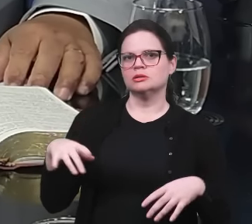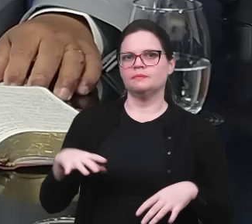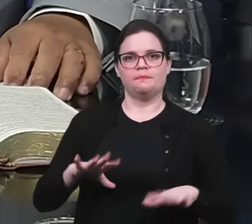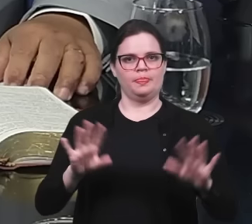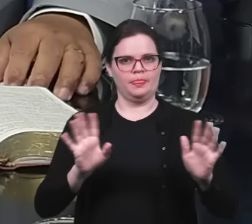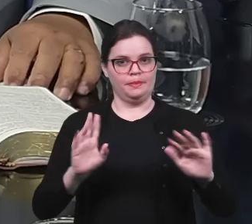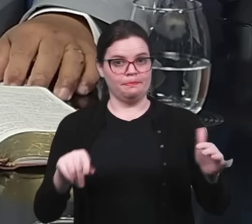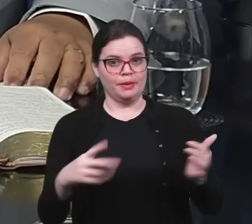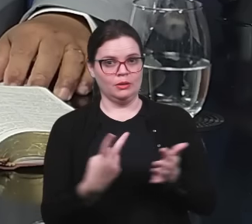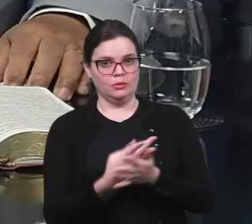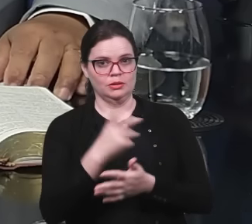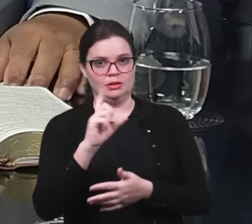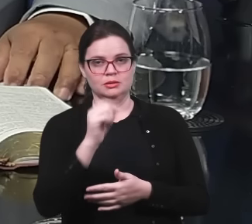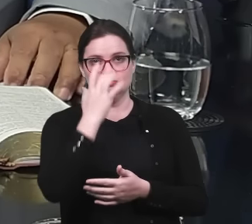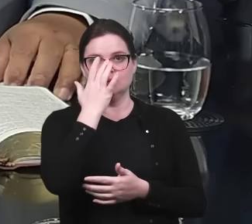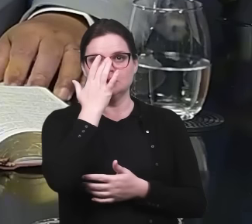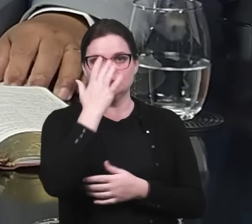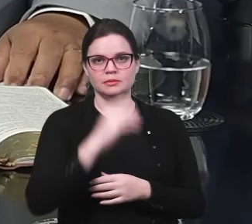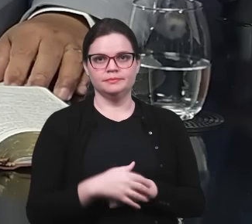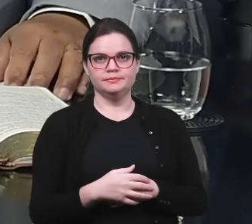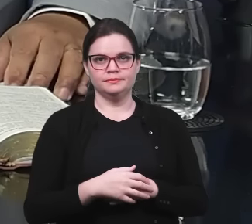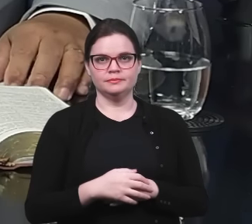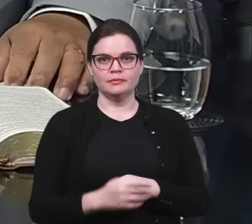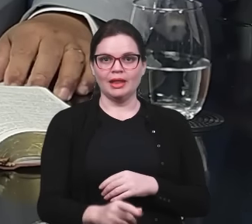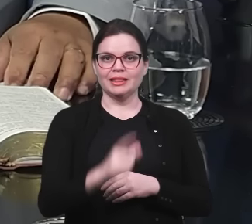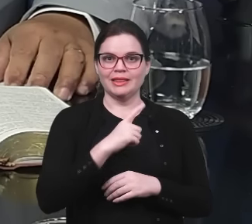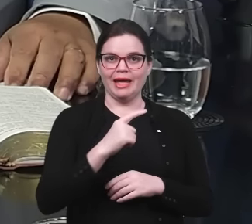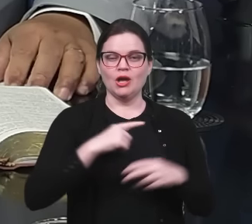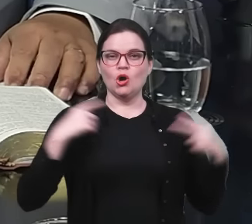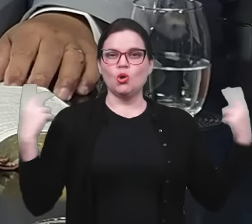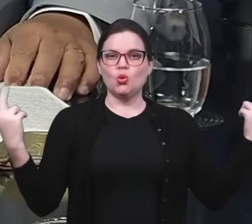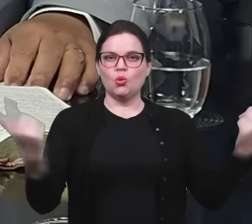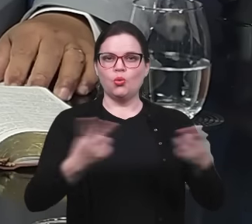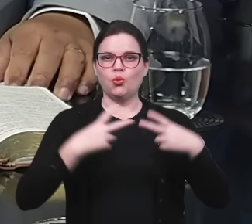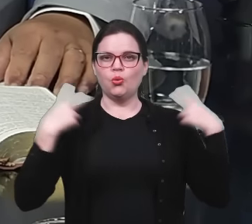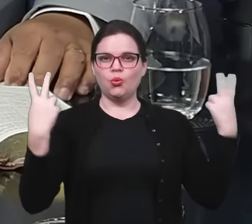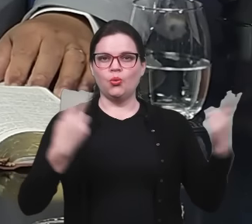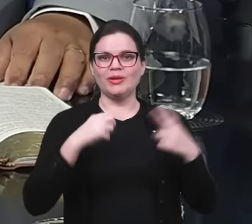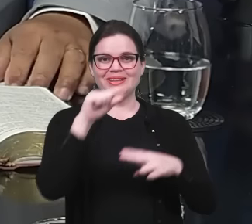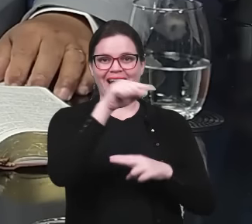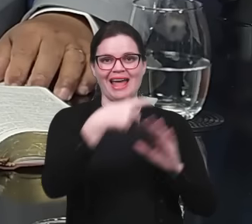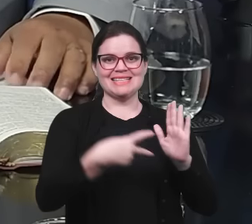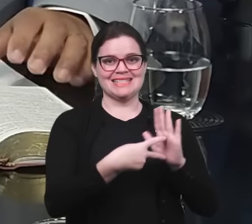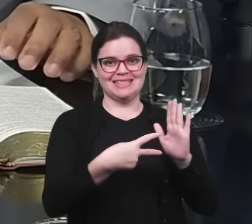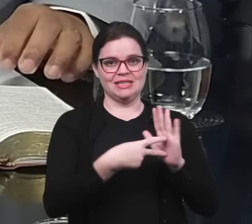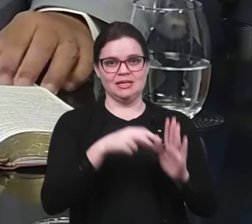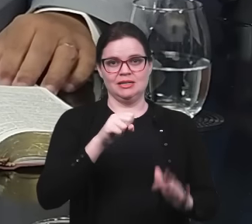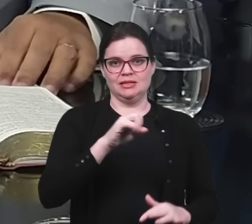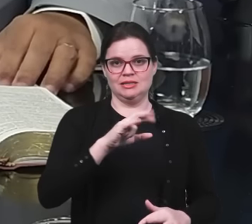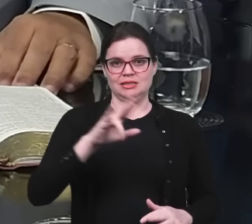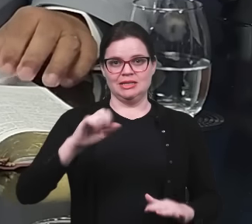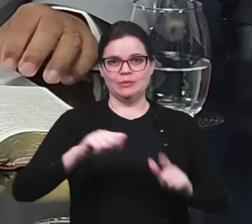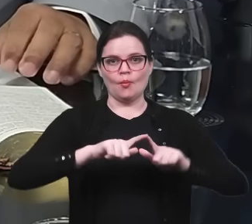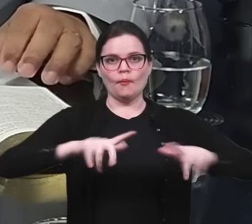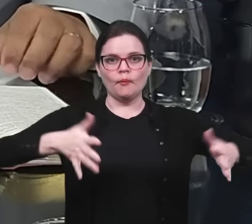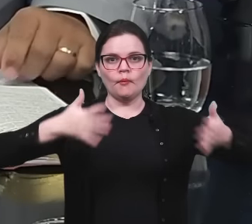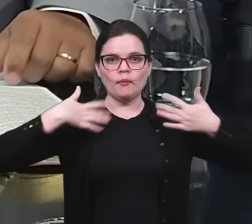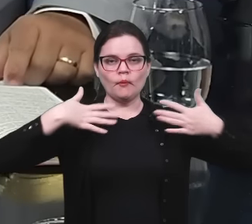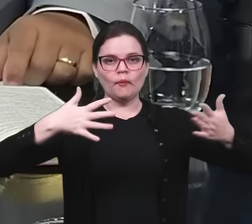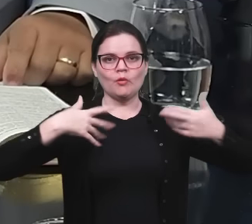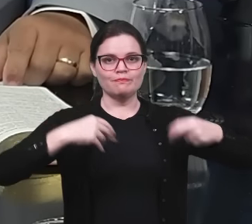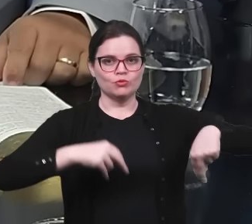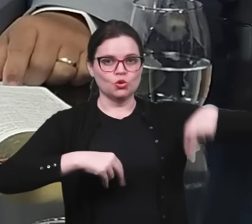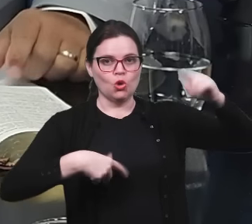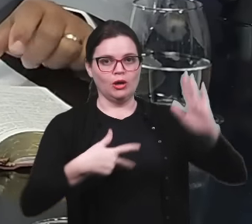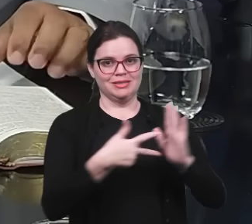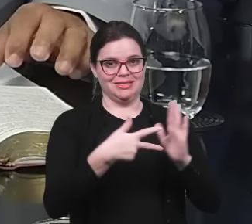acontece o seguinte, tem um vento que vem da Síria, e do deserto da Síria, às vezes do norte da